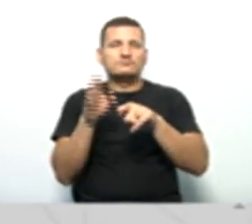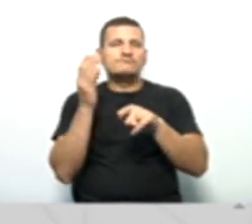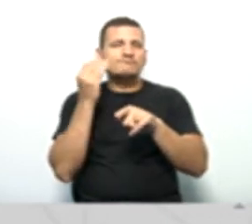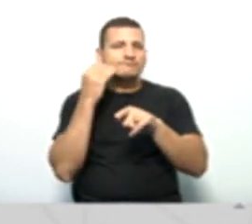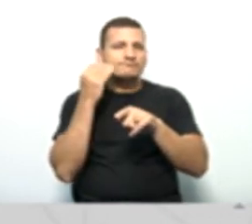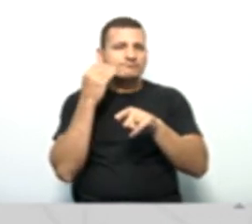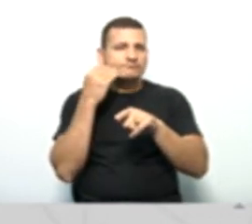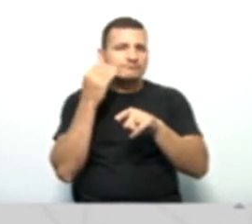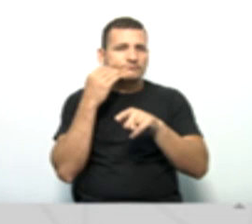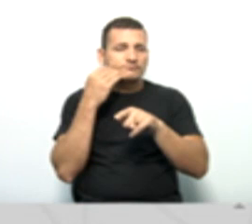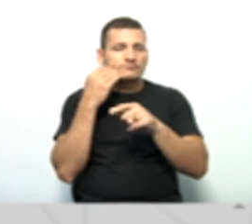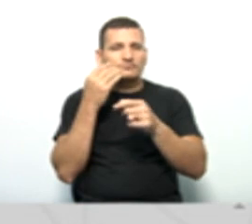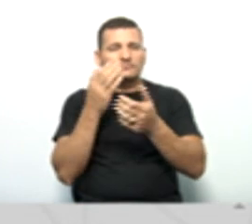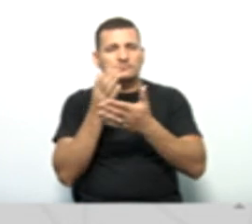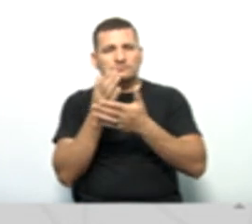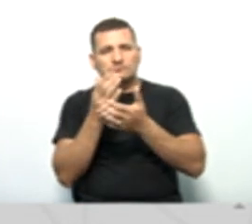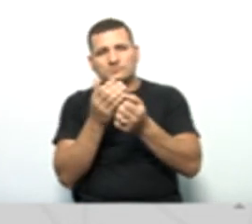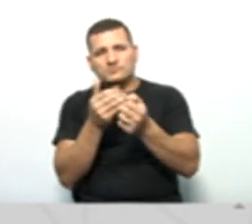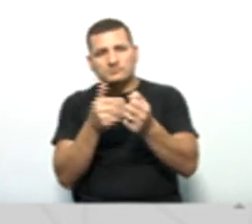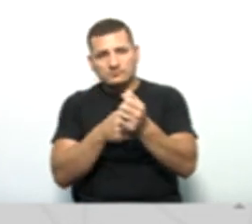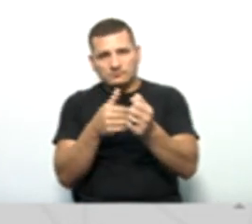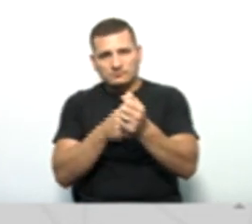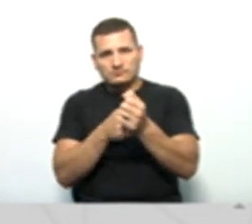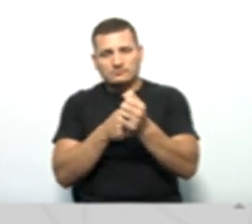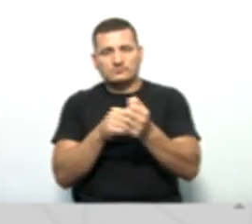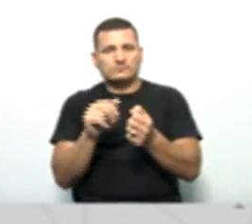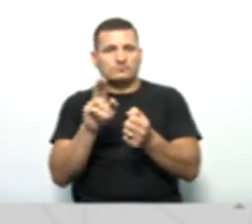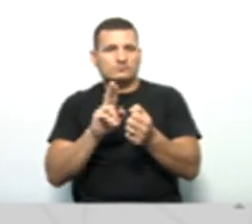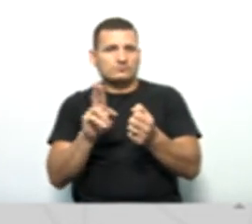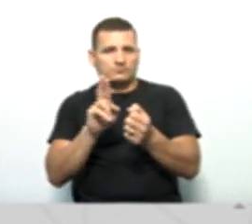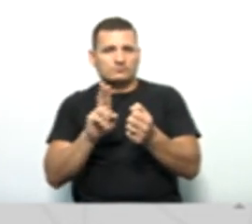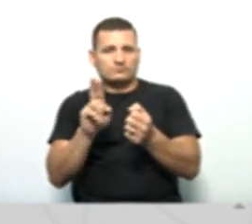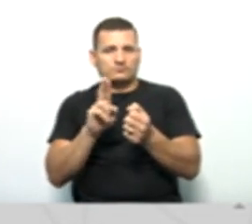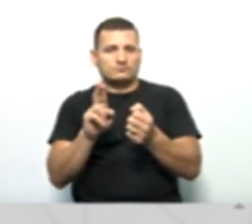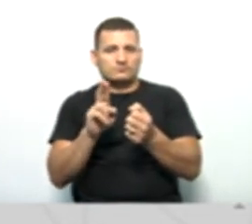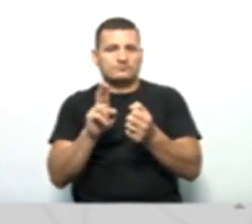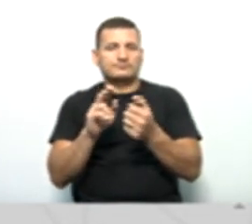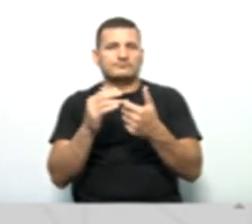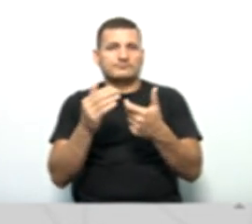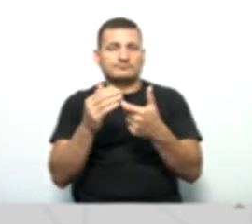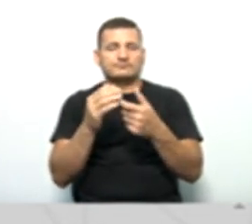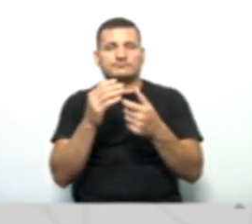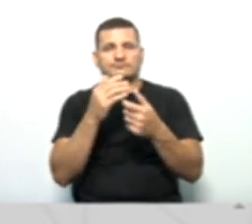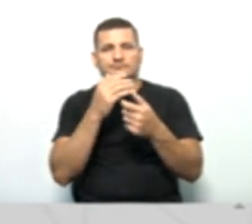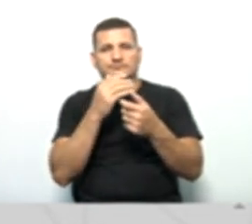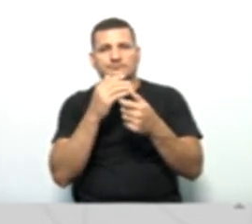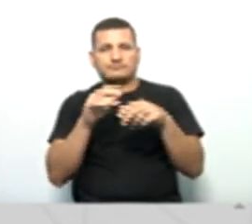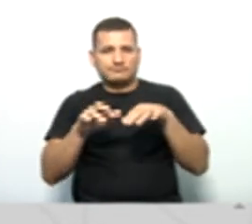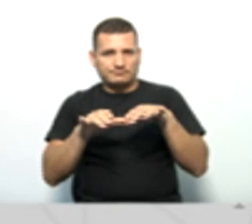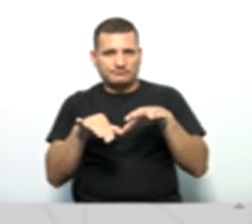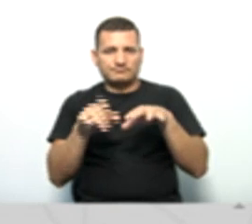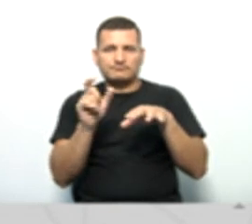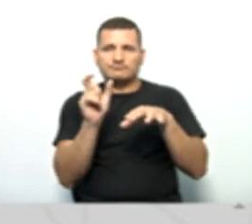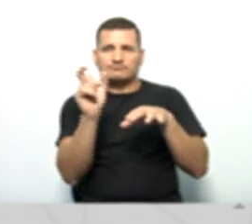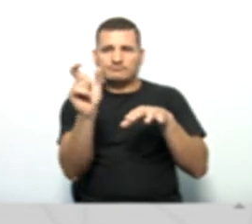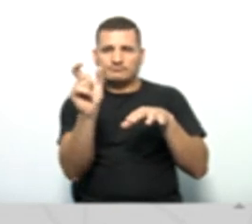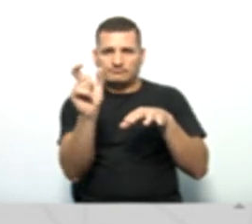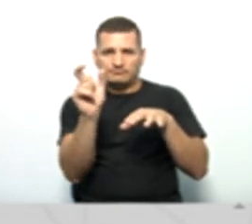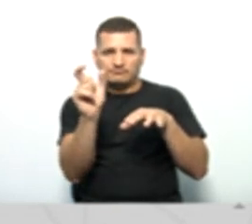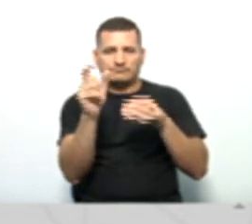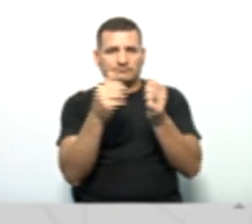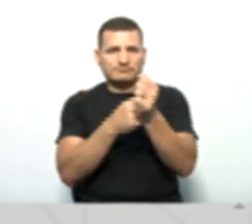verificação de usuário e senha. Então, o cara coloca aqui o usuário e a senha dele. E aí cai nesse execute aqui, que é